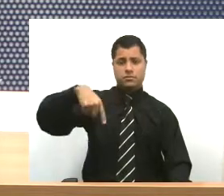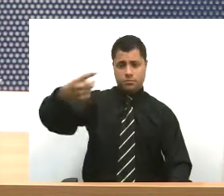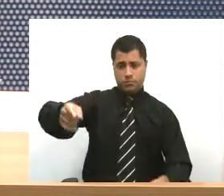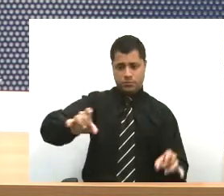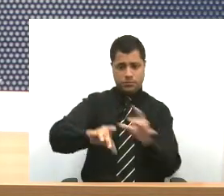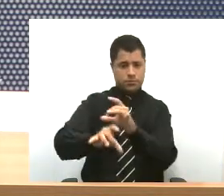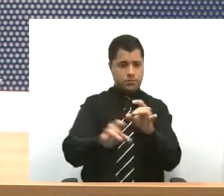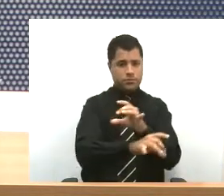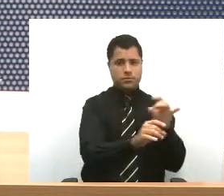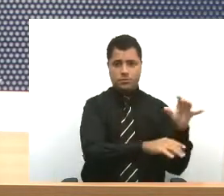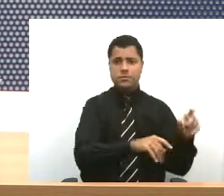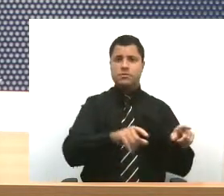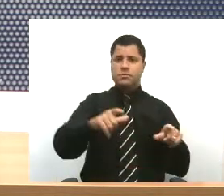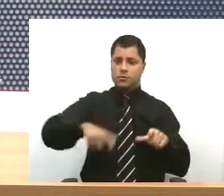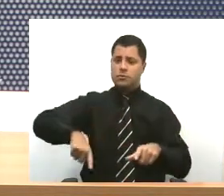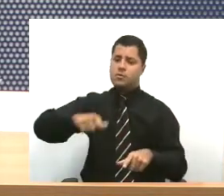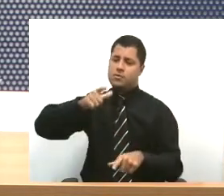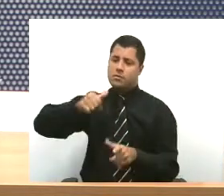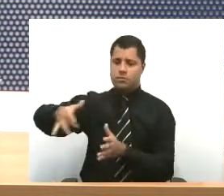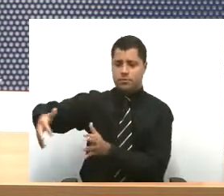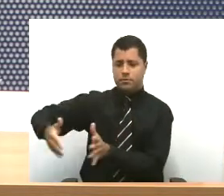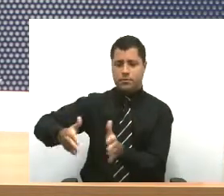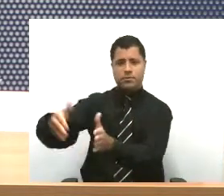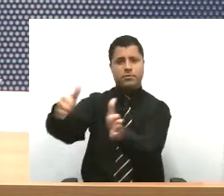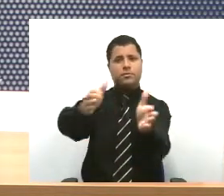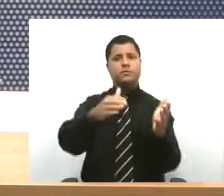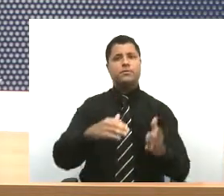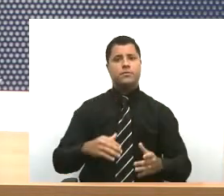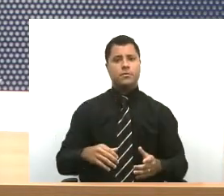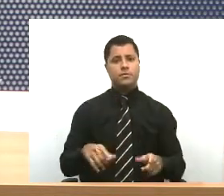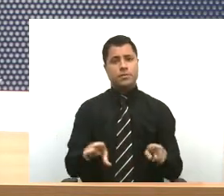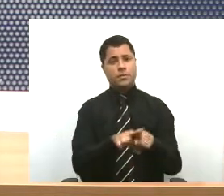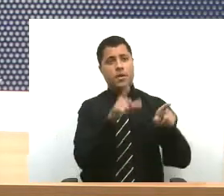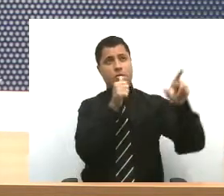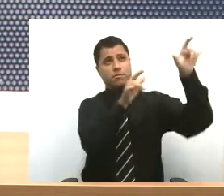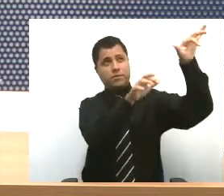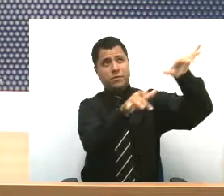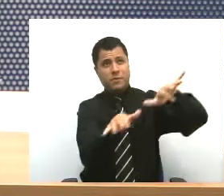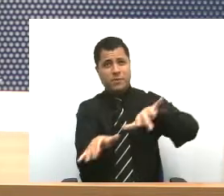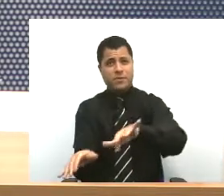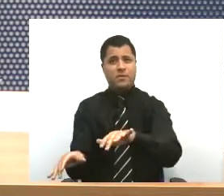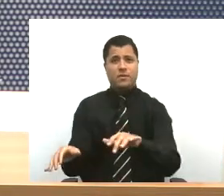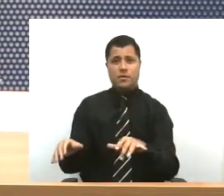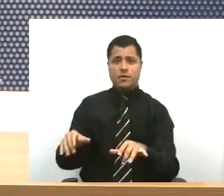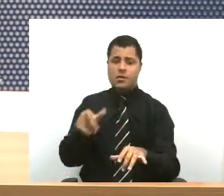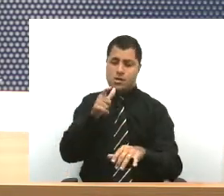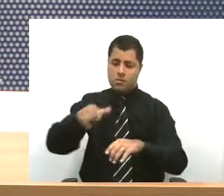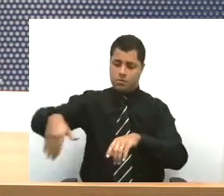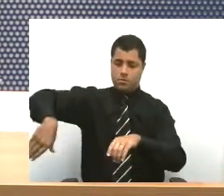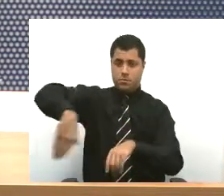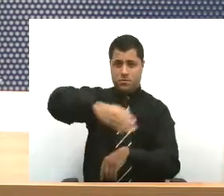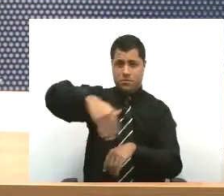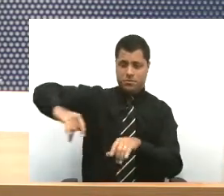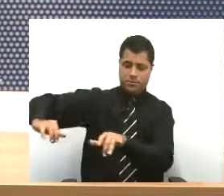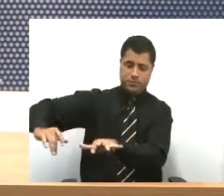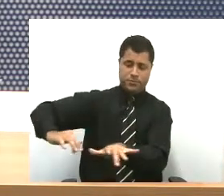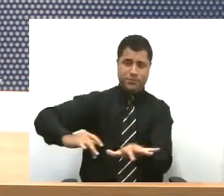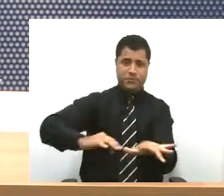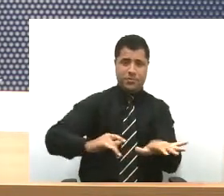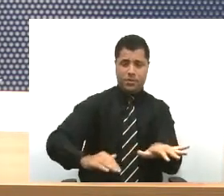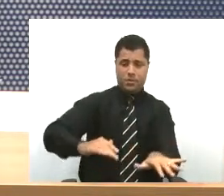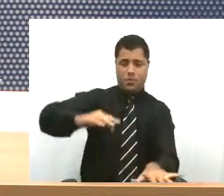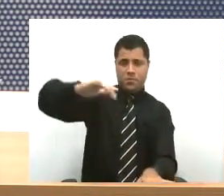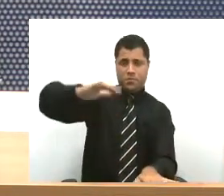rios também de acordo com a quantidade de fluviômetros, que é a leitura do nível do córrego. Esses 17